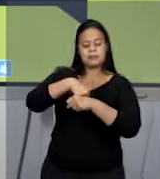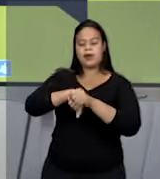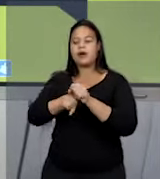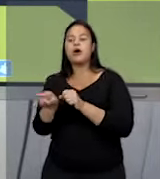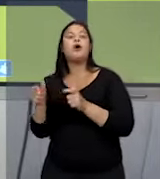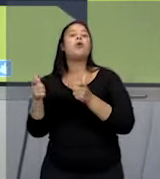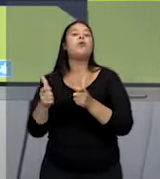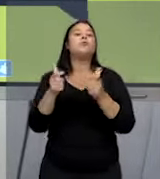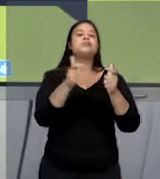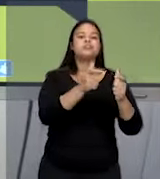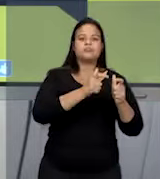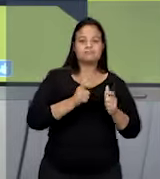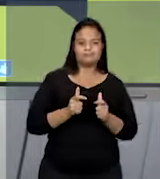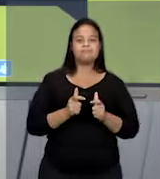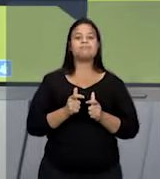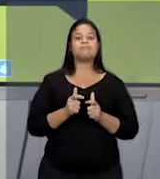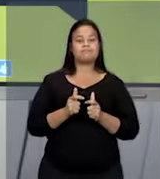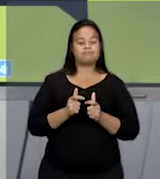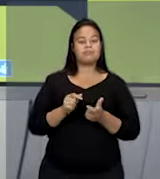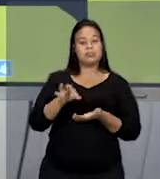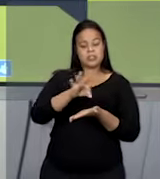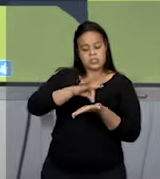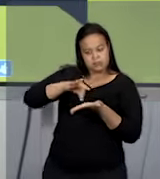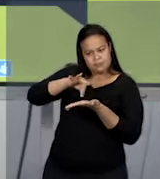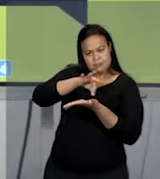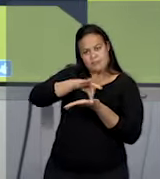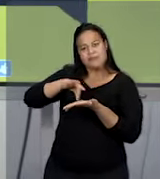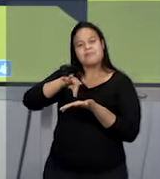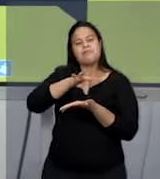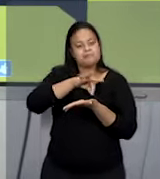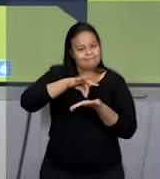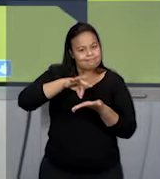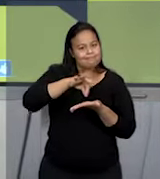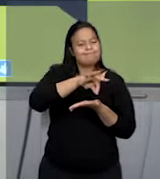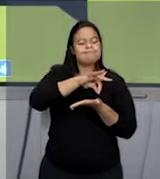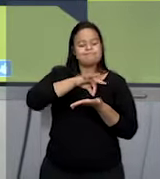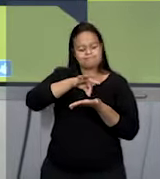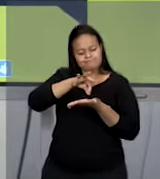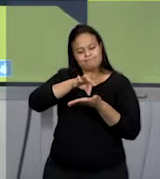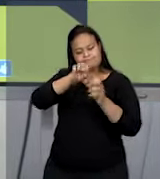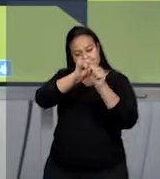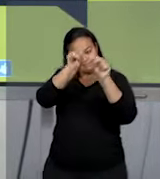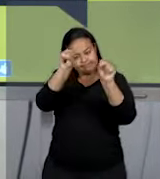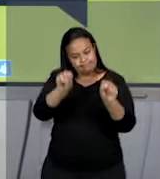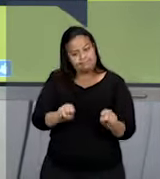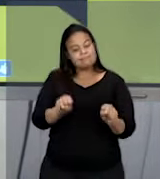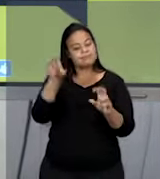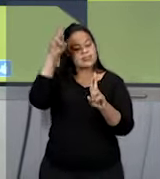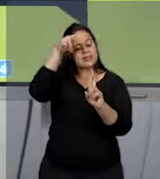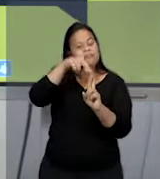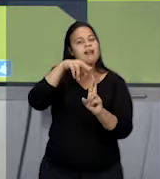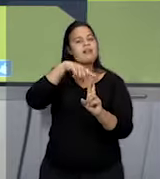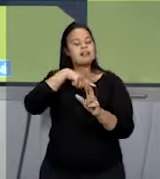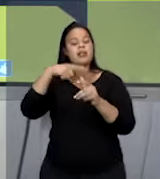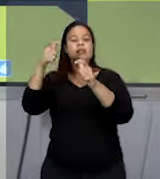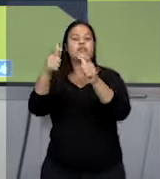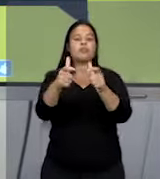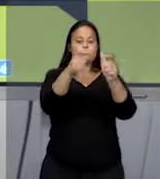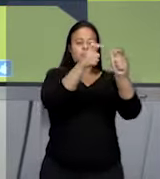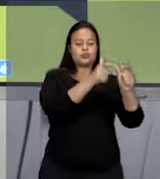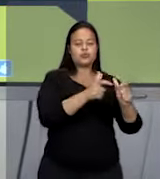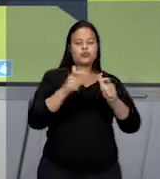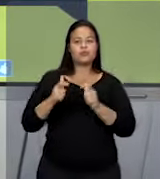moveu. Então, o GPS é um sistema de referência de